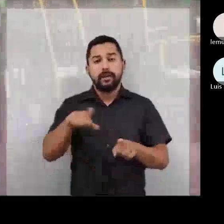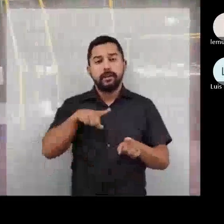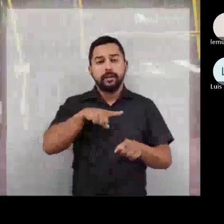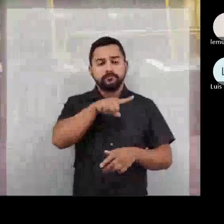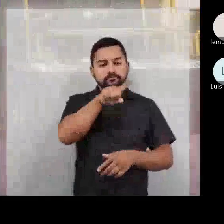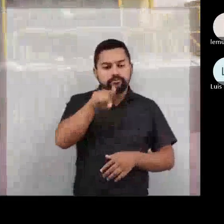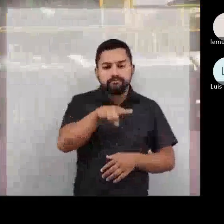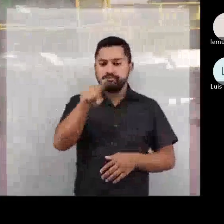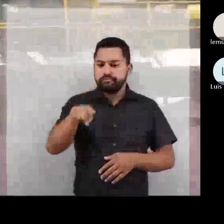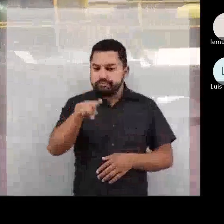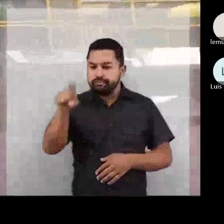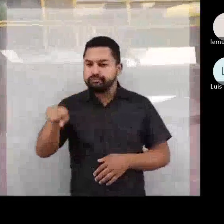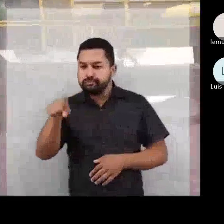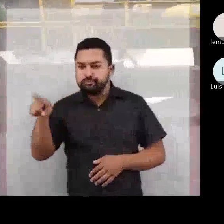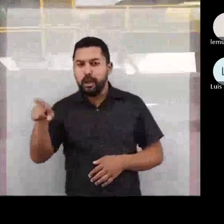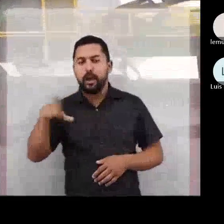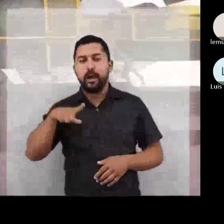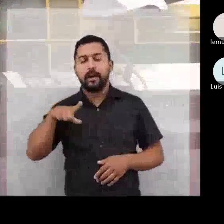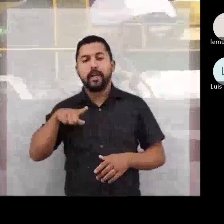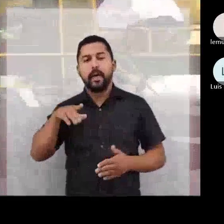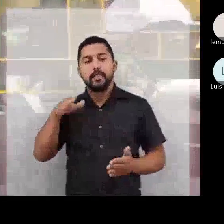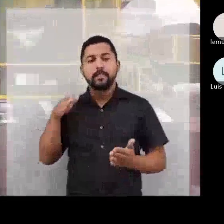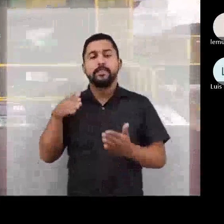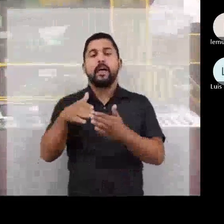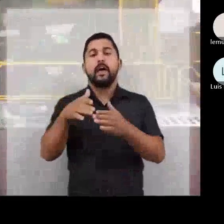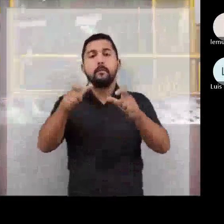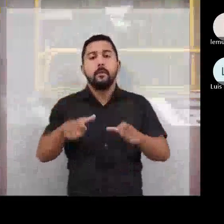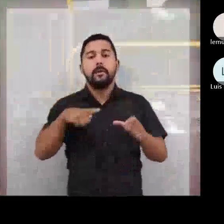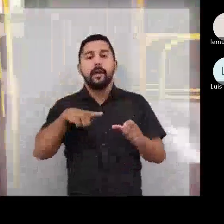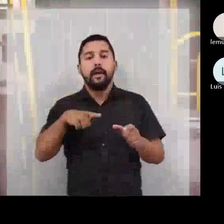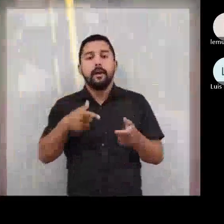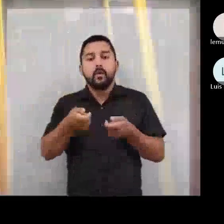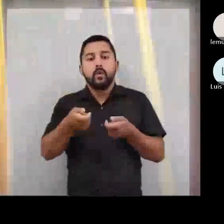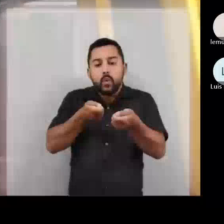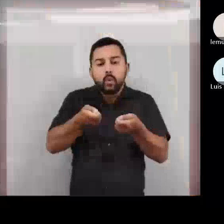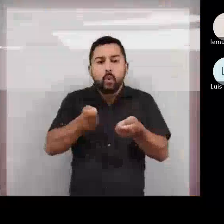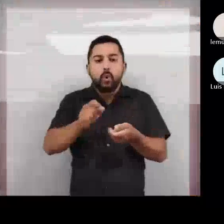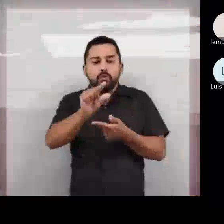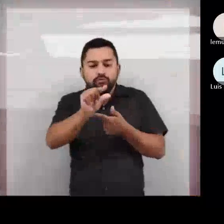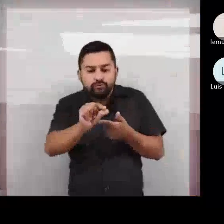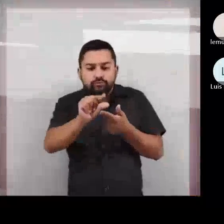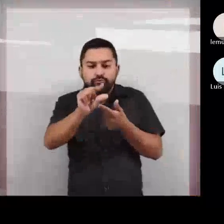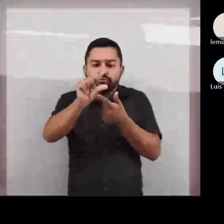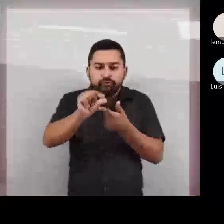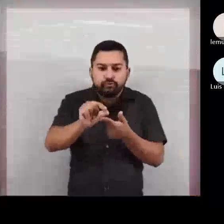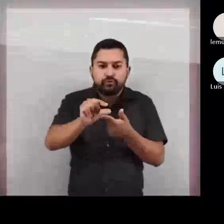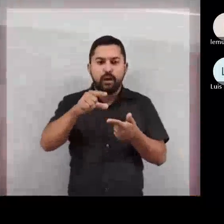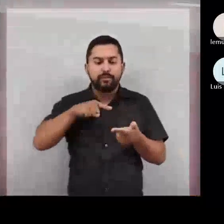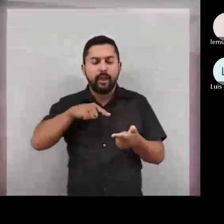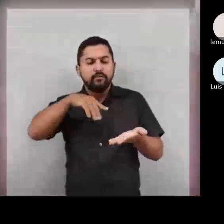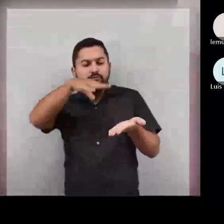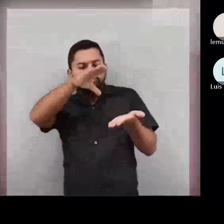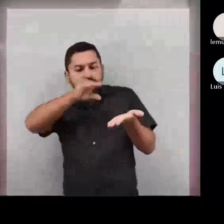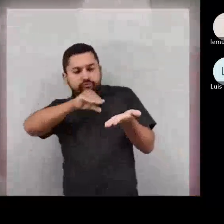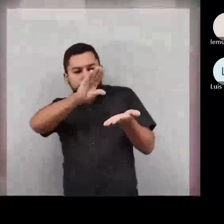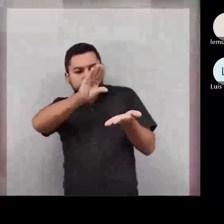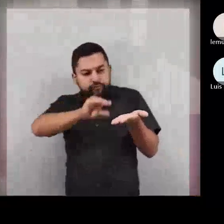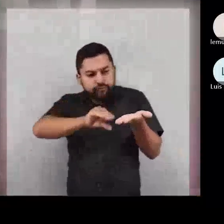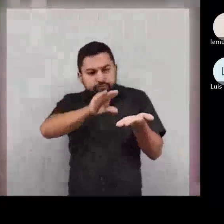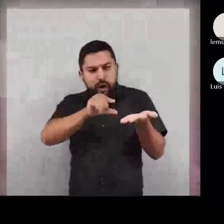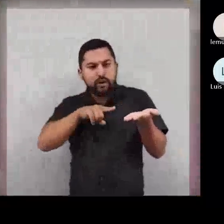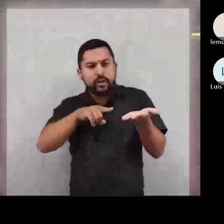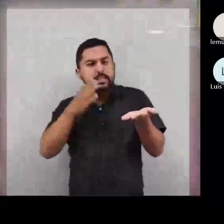Através da pressão exercida por cilindros de aço, controlamos a lisura e a espessura do papel. Em seguida, um scanner de alta precisão cruza